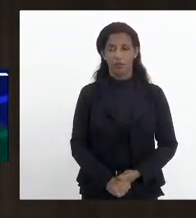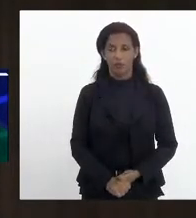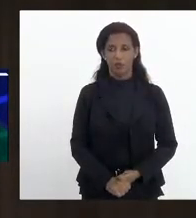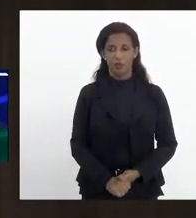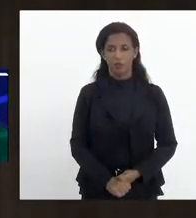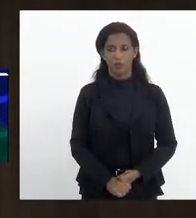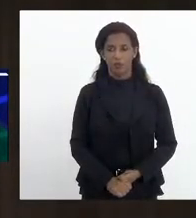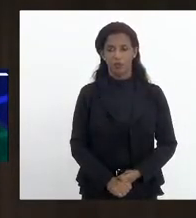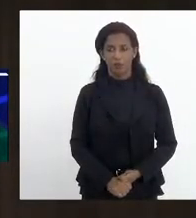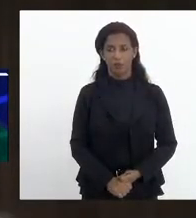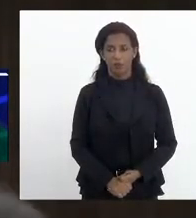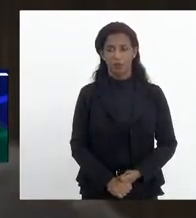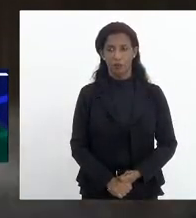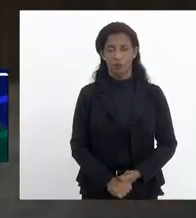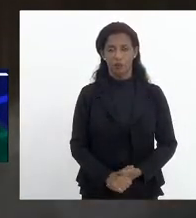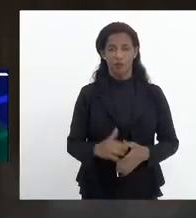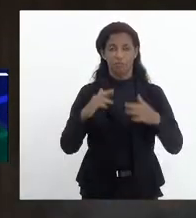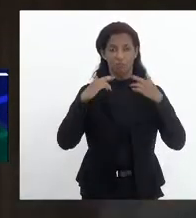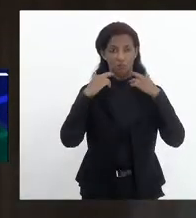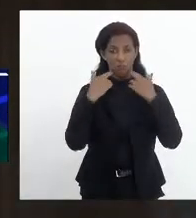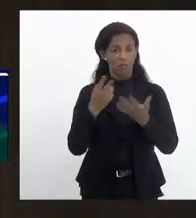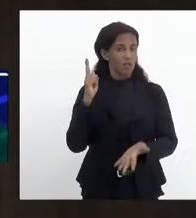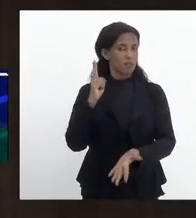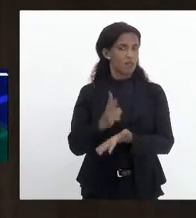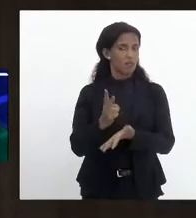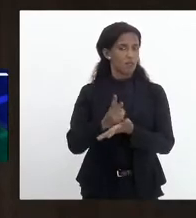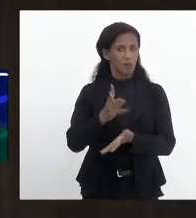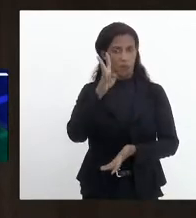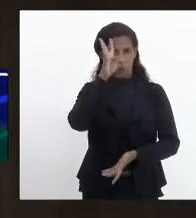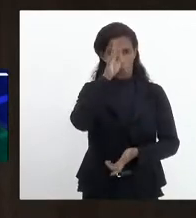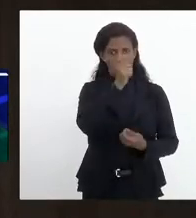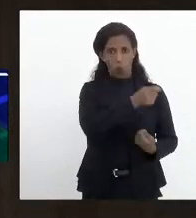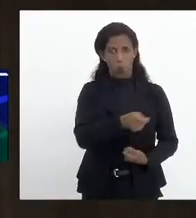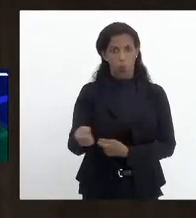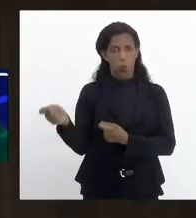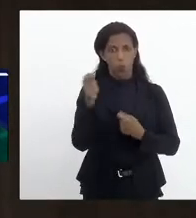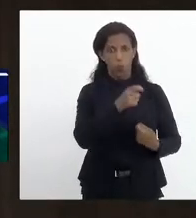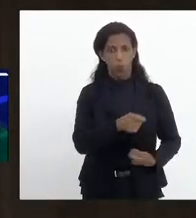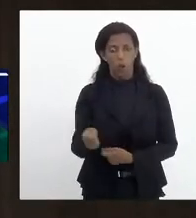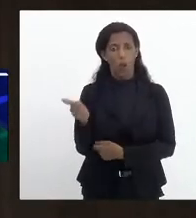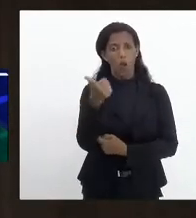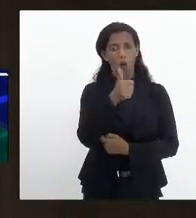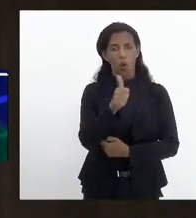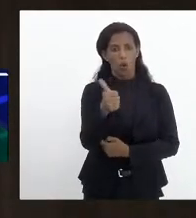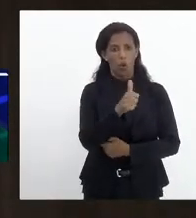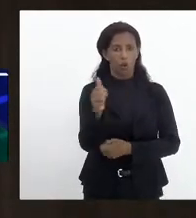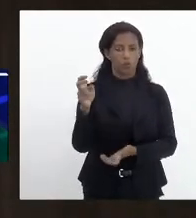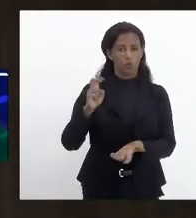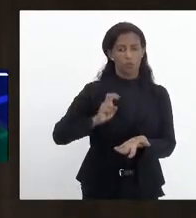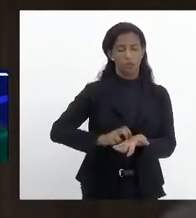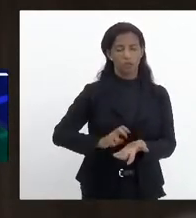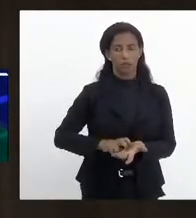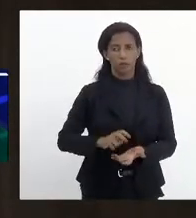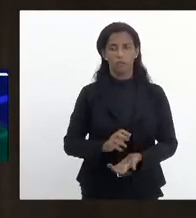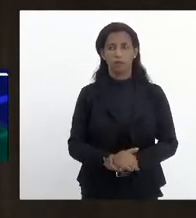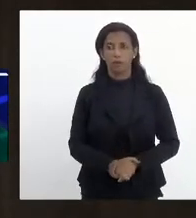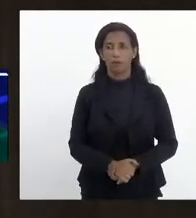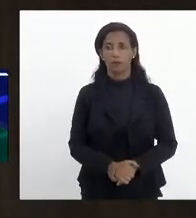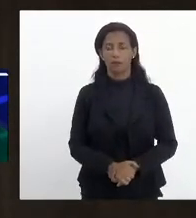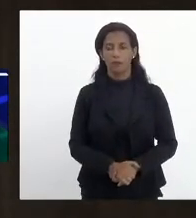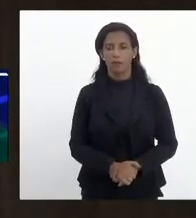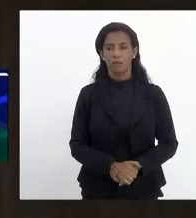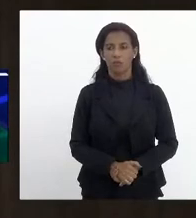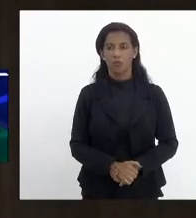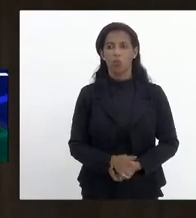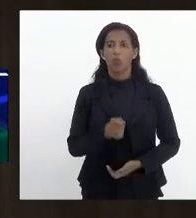ordinárias da CCJ às quartas-feiras, às 11 horas da manhã. E nós